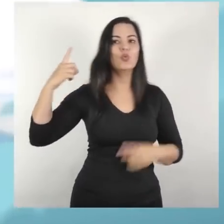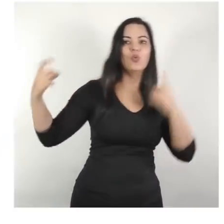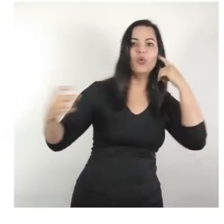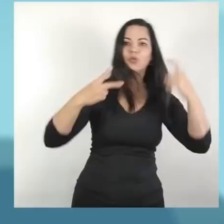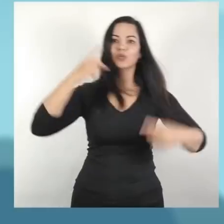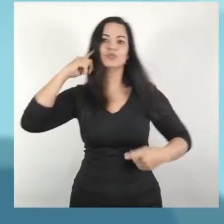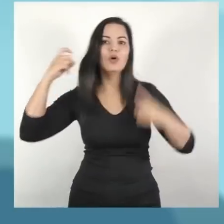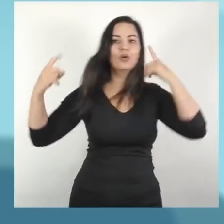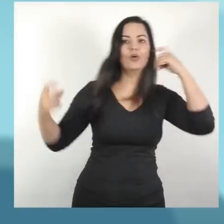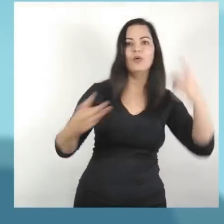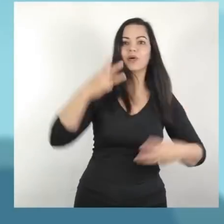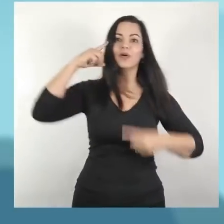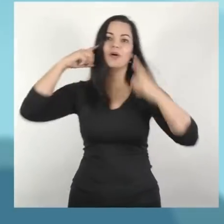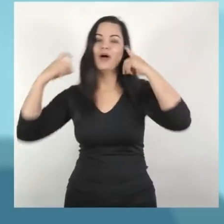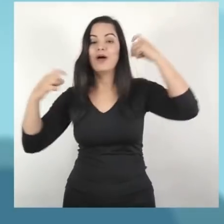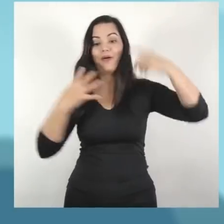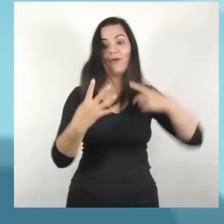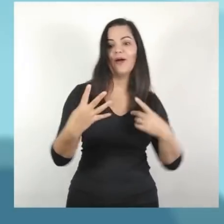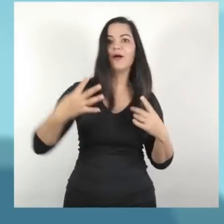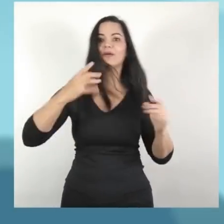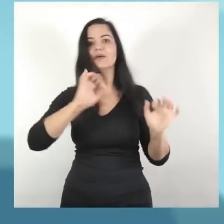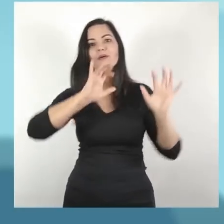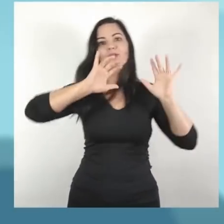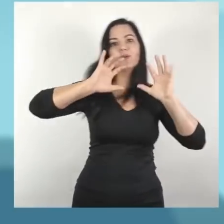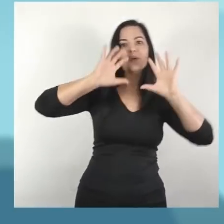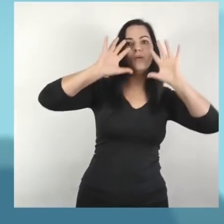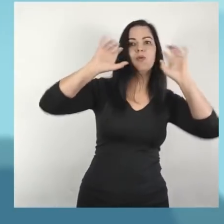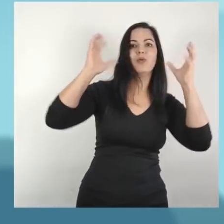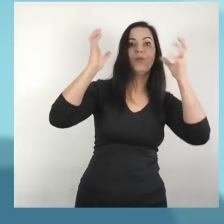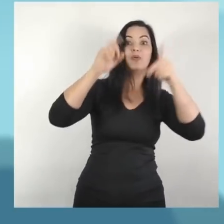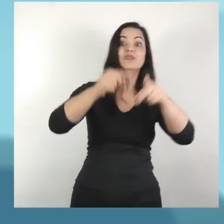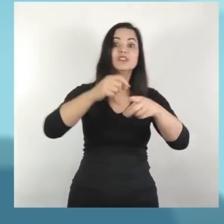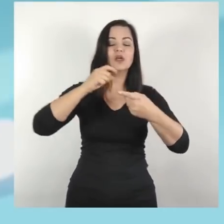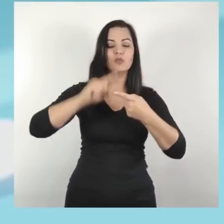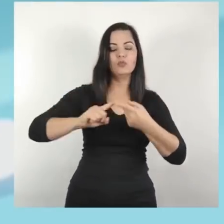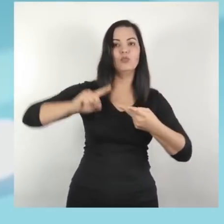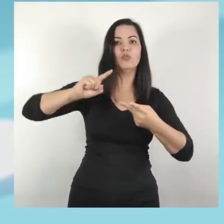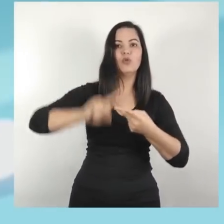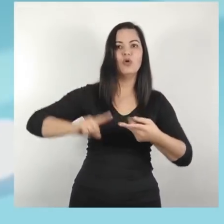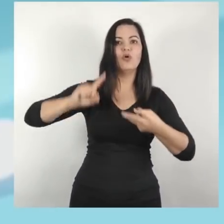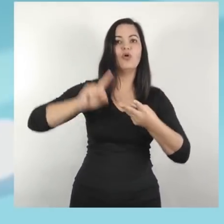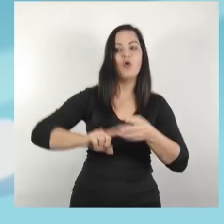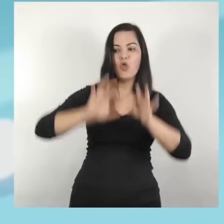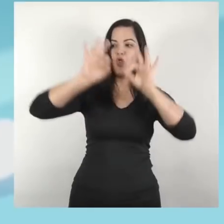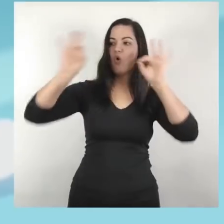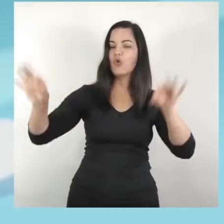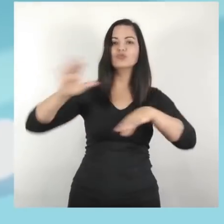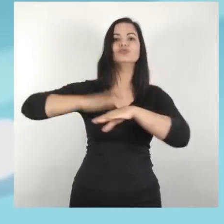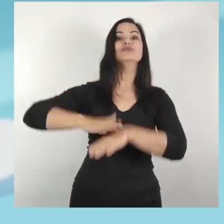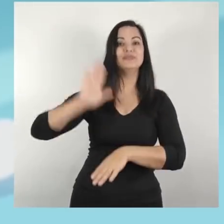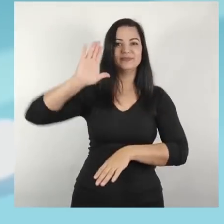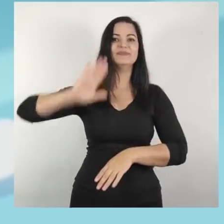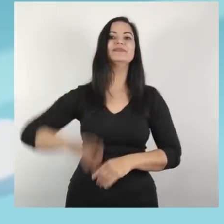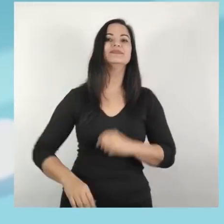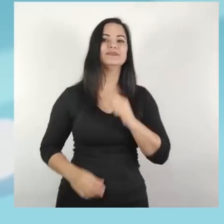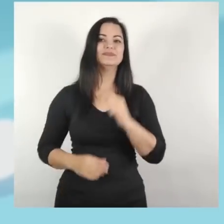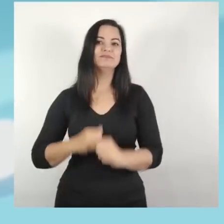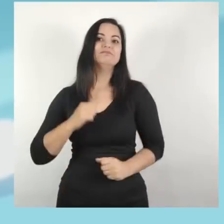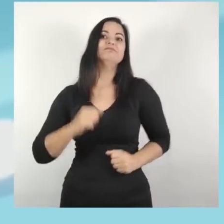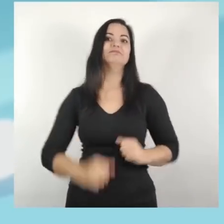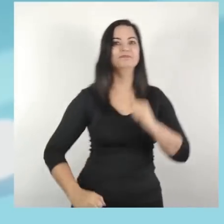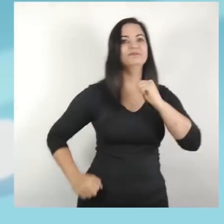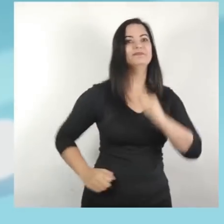Um trovão, dois trovões, três trovões, quatro. Quanto mais você contar, mais longe vai estar.